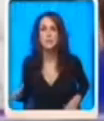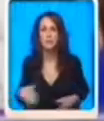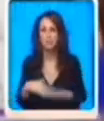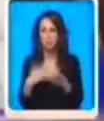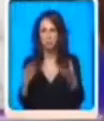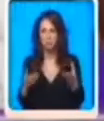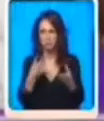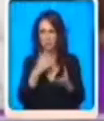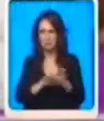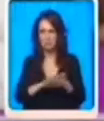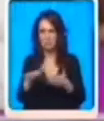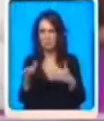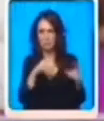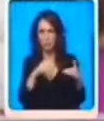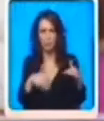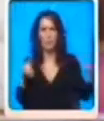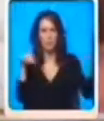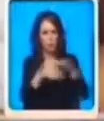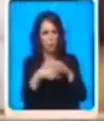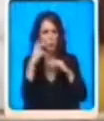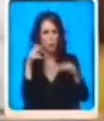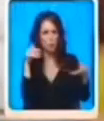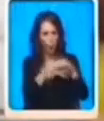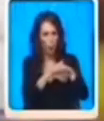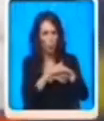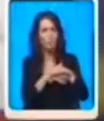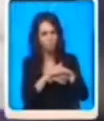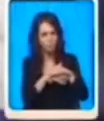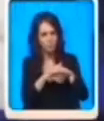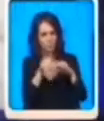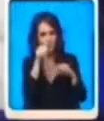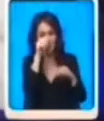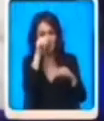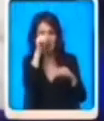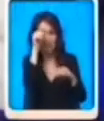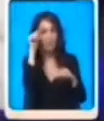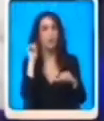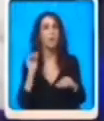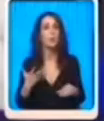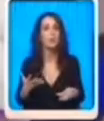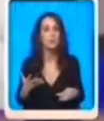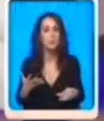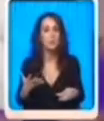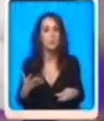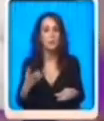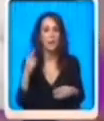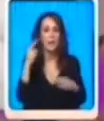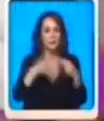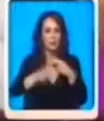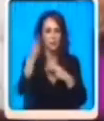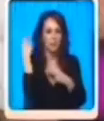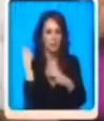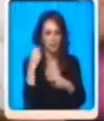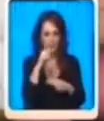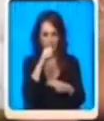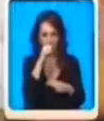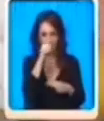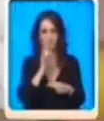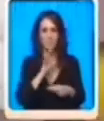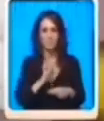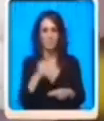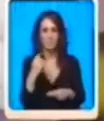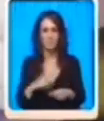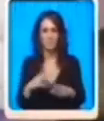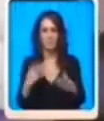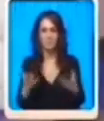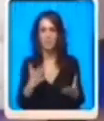futebol. Marcou 2 golos o Jaló. Sim. Marcou quando? Marcou há 2 semanas. Há 2 semanas. Tenho um filho também que é